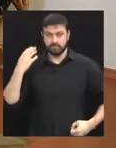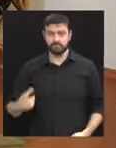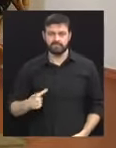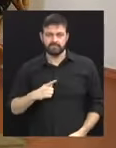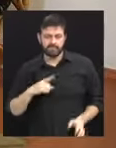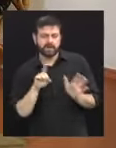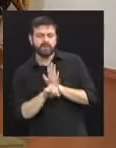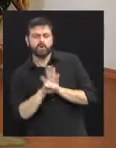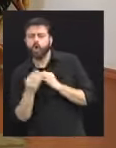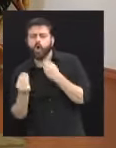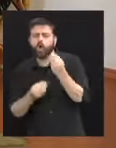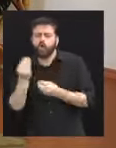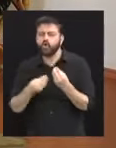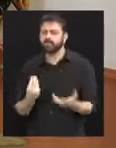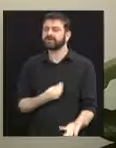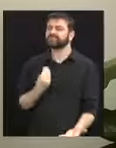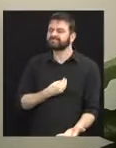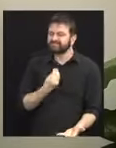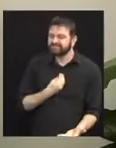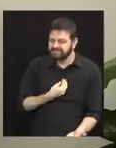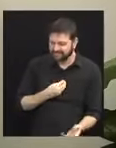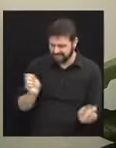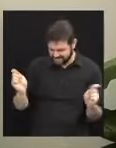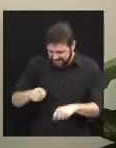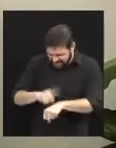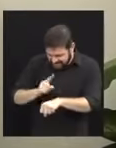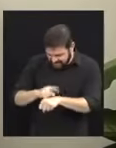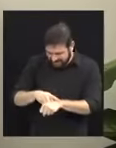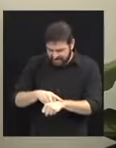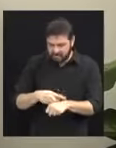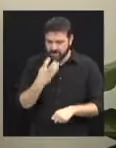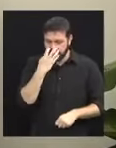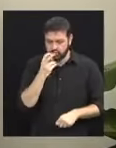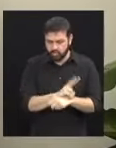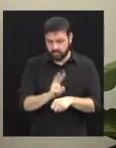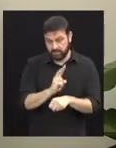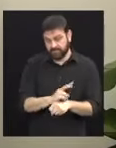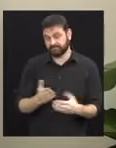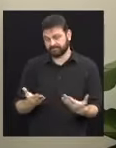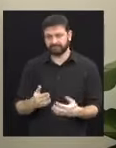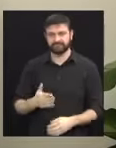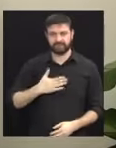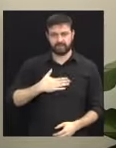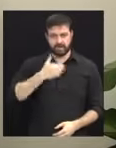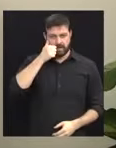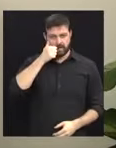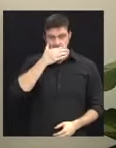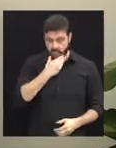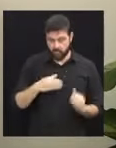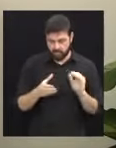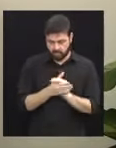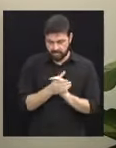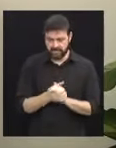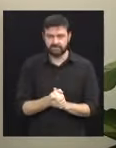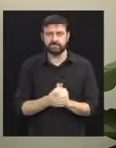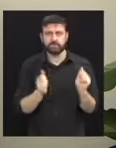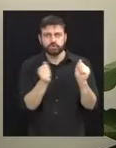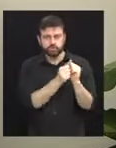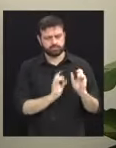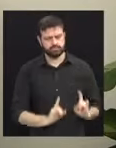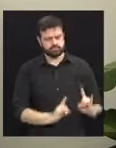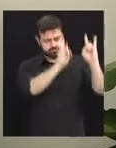para ficar com ele? Como que é a rotina de vocês? Então, o meu marido, ele faz home office, geralmente, então ele fica aproximadamente